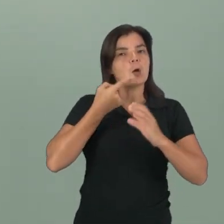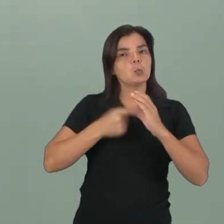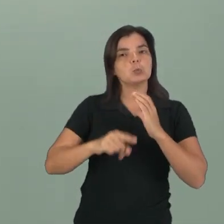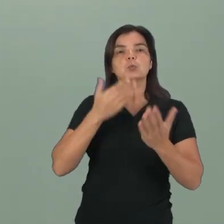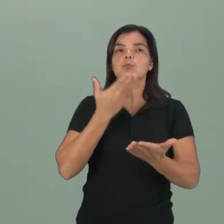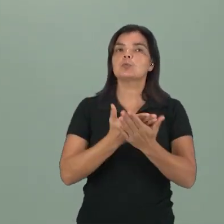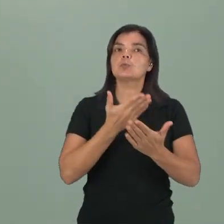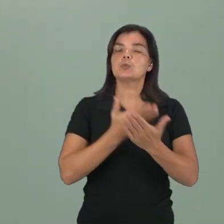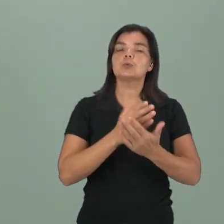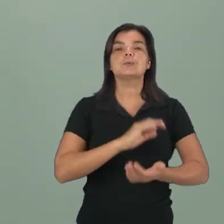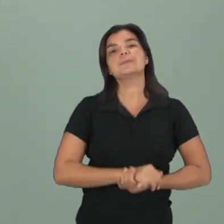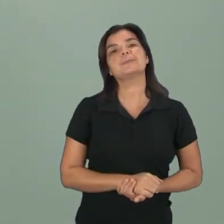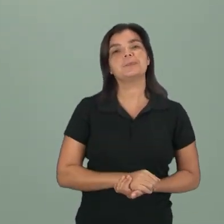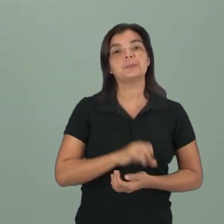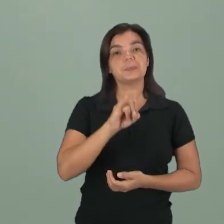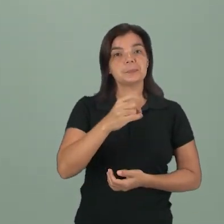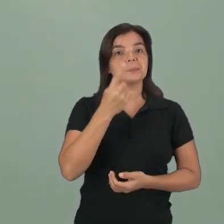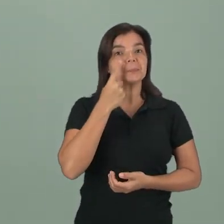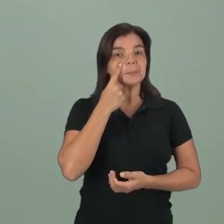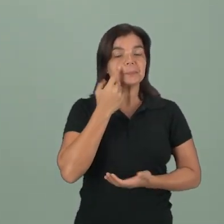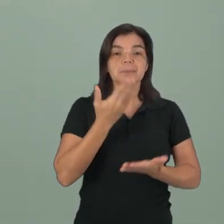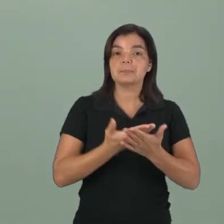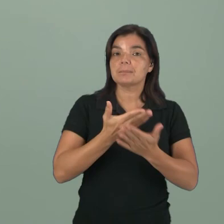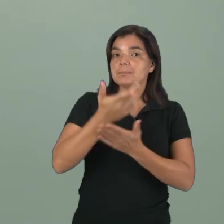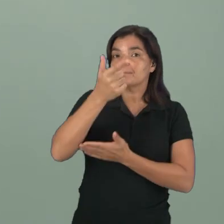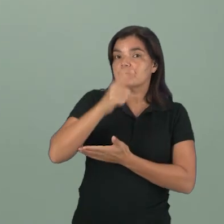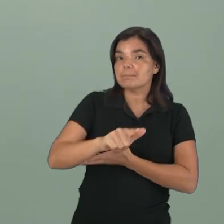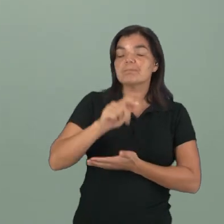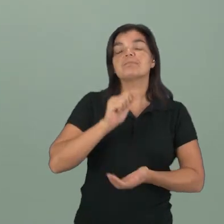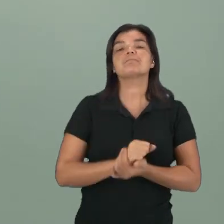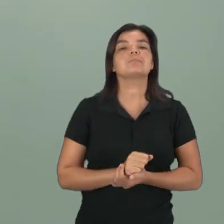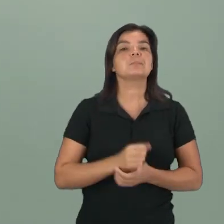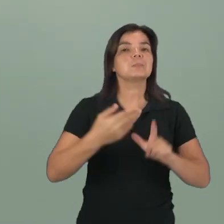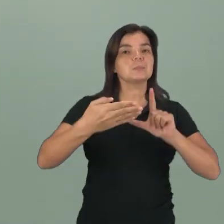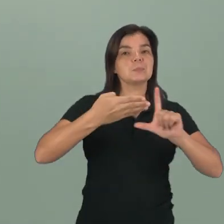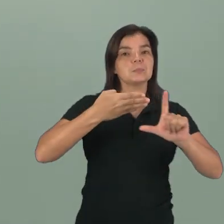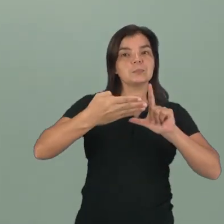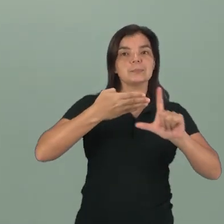no assunto. E se você quiser acessar essa aula ou qualquer outro componente